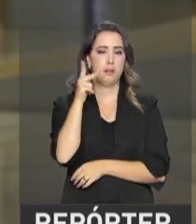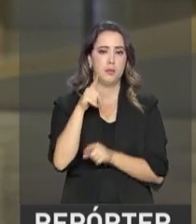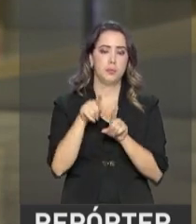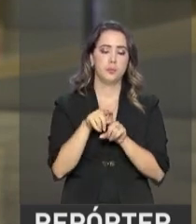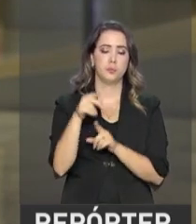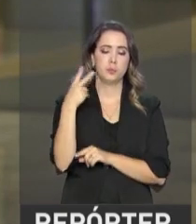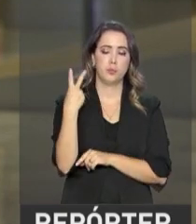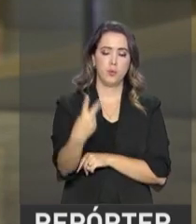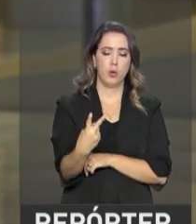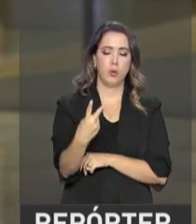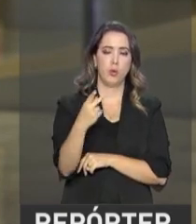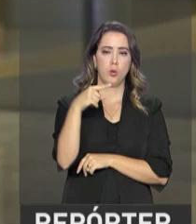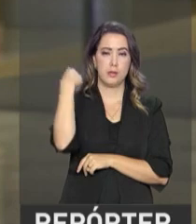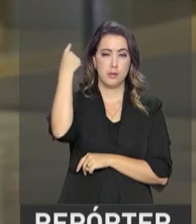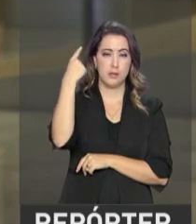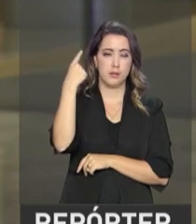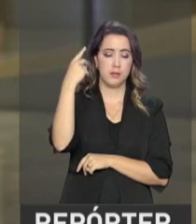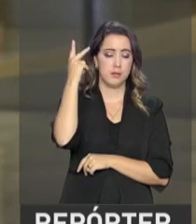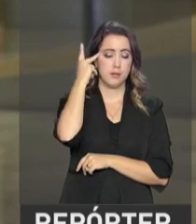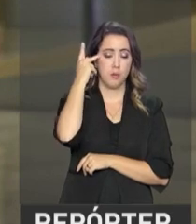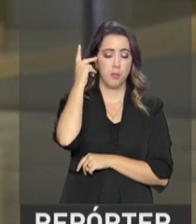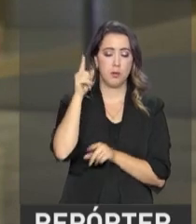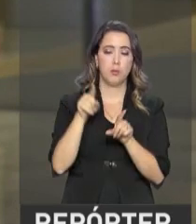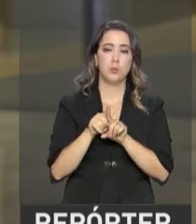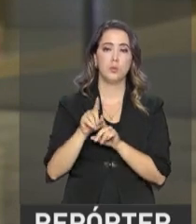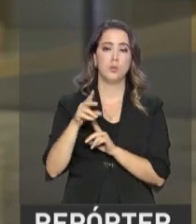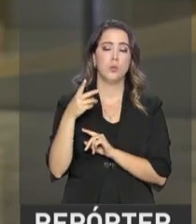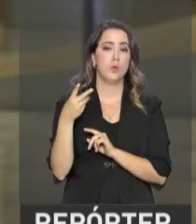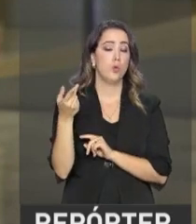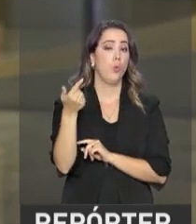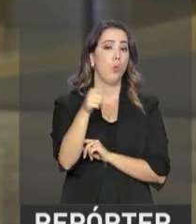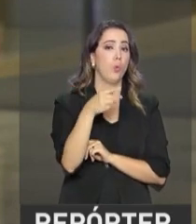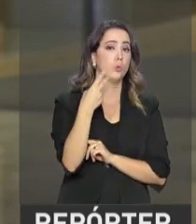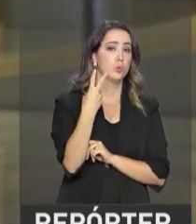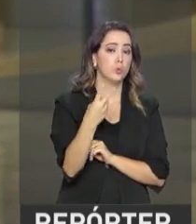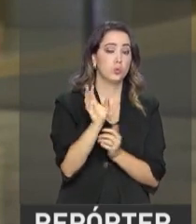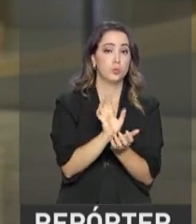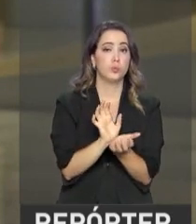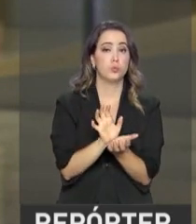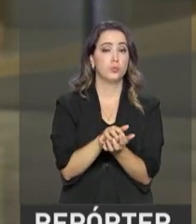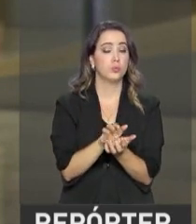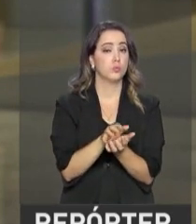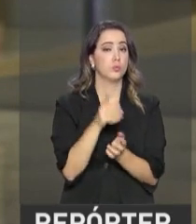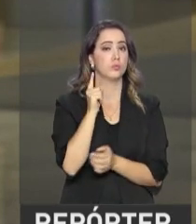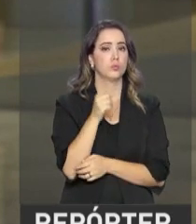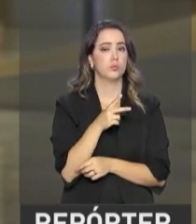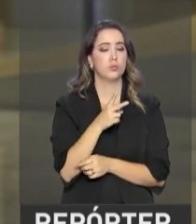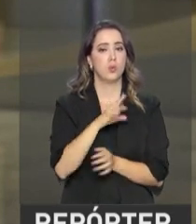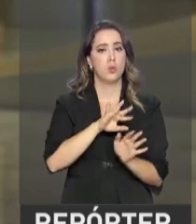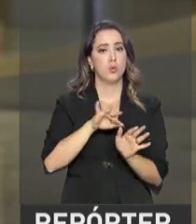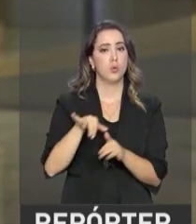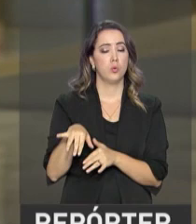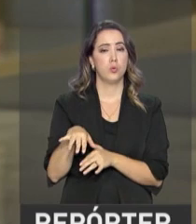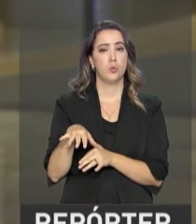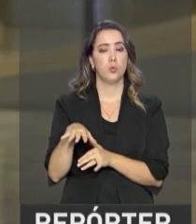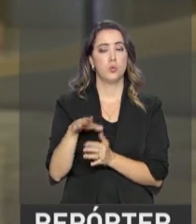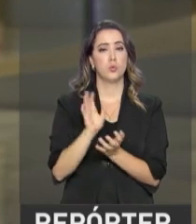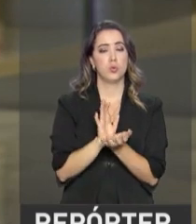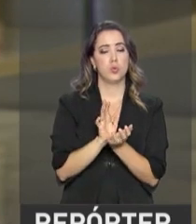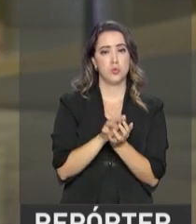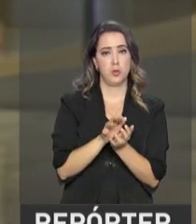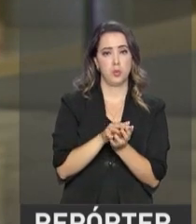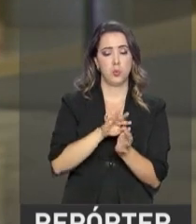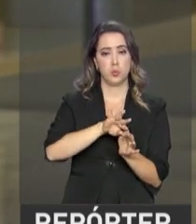santos em são paulo e outros dois no porto de suape em pernambuco tirando os dois do porto de suape que o